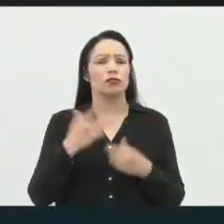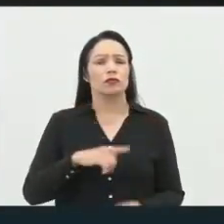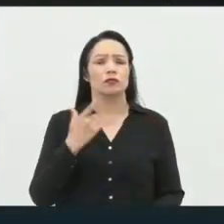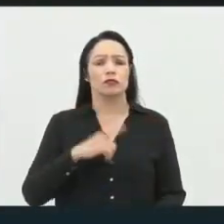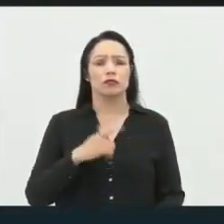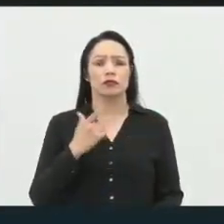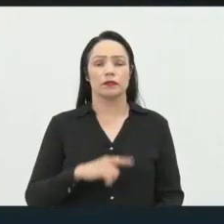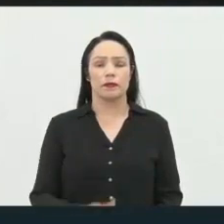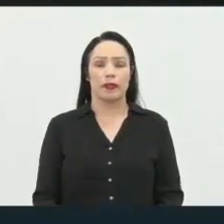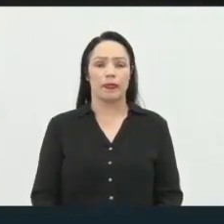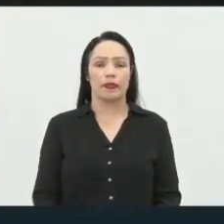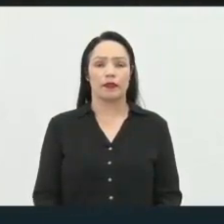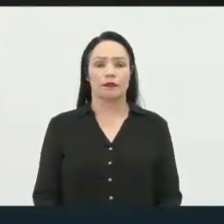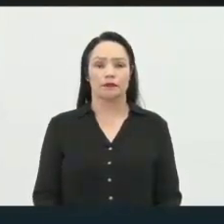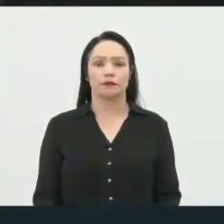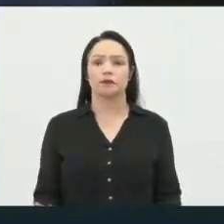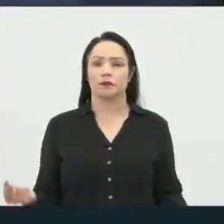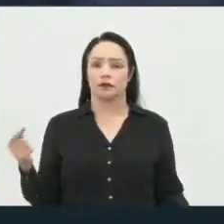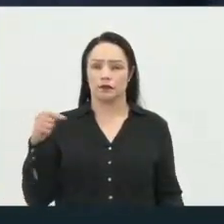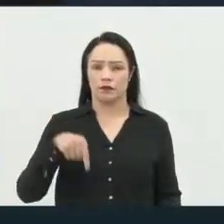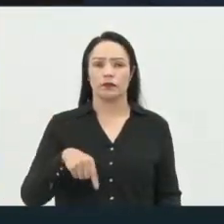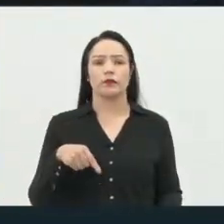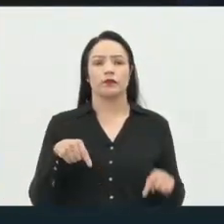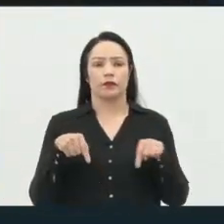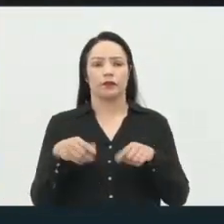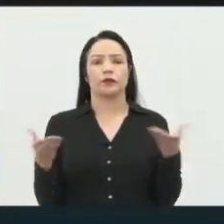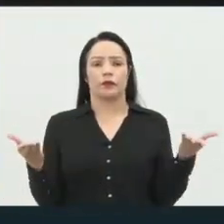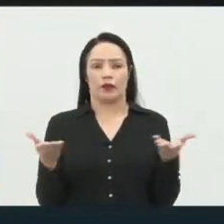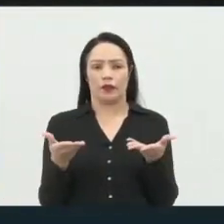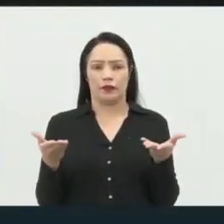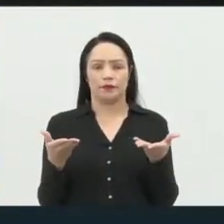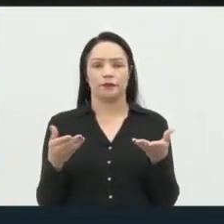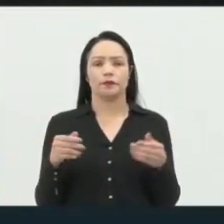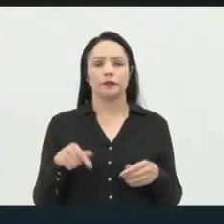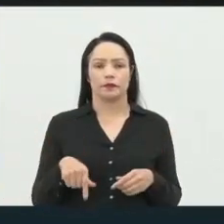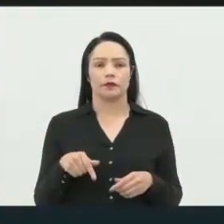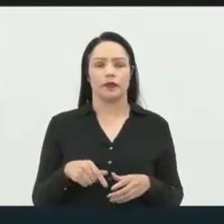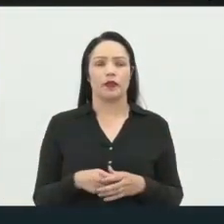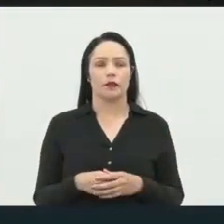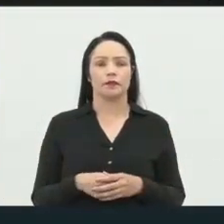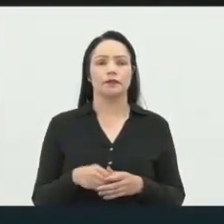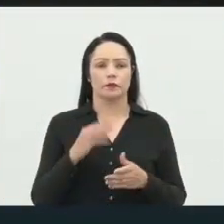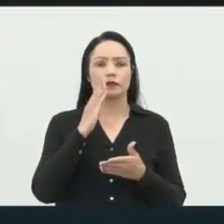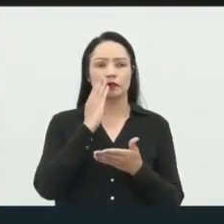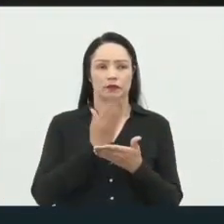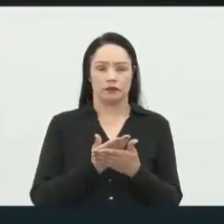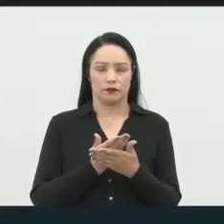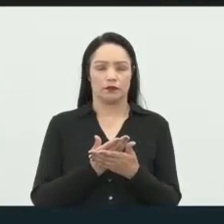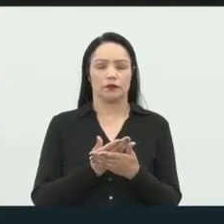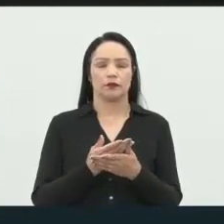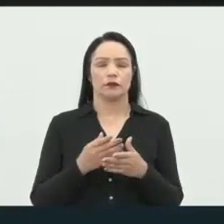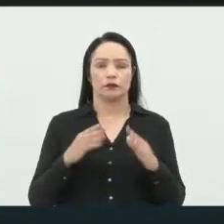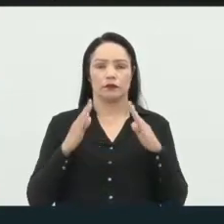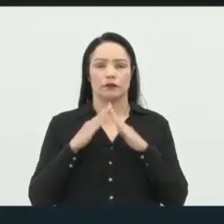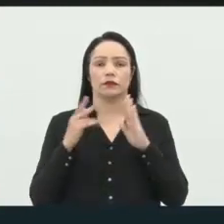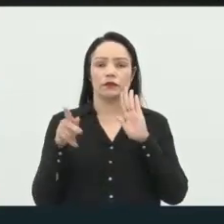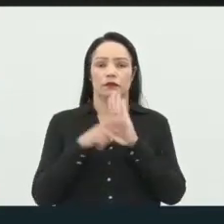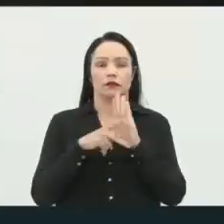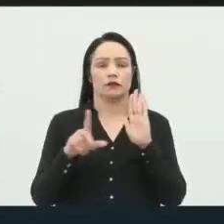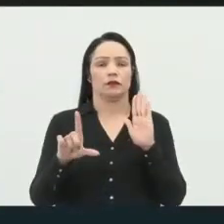estou ouvindo hoje nessa casa porque eu acredito pessoal na casa de leis